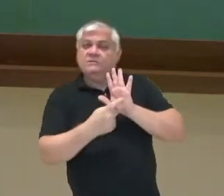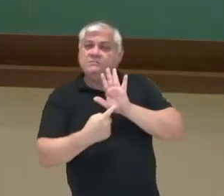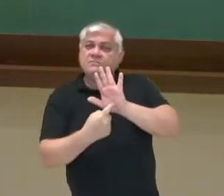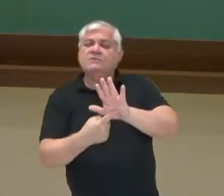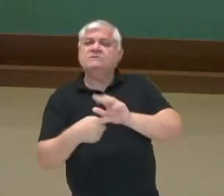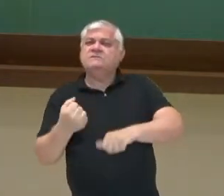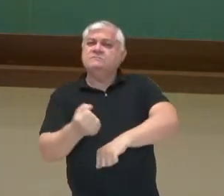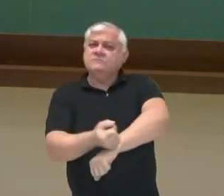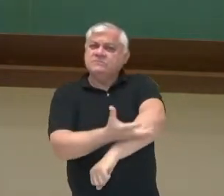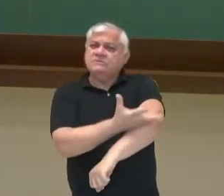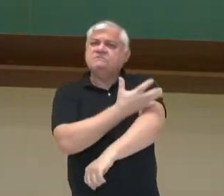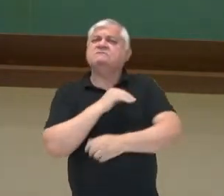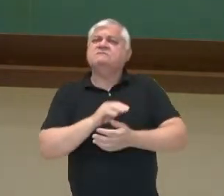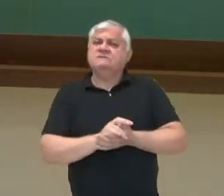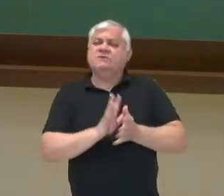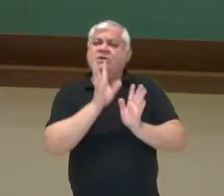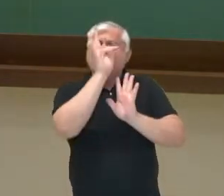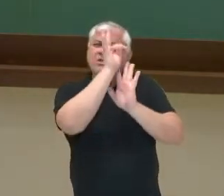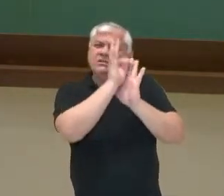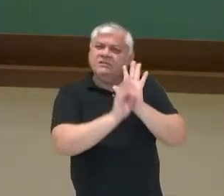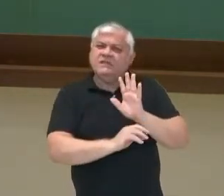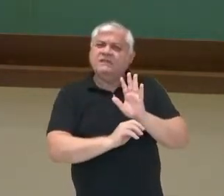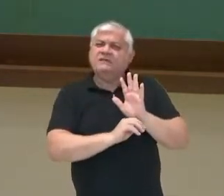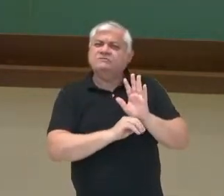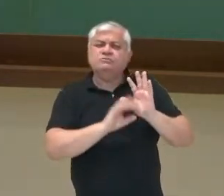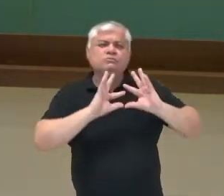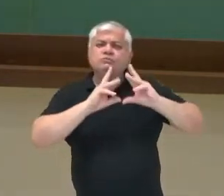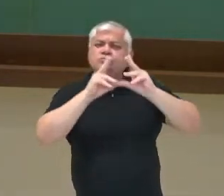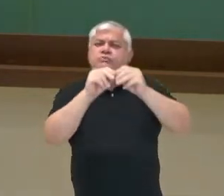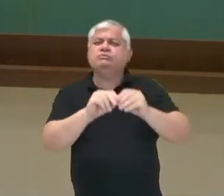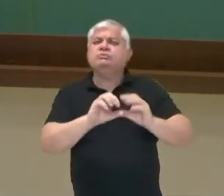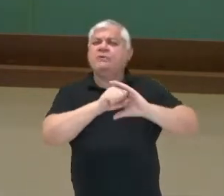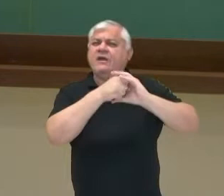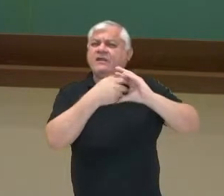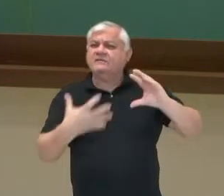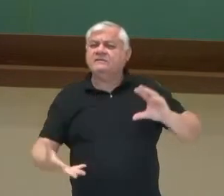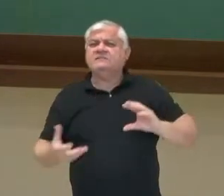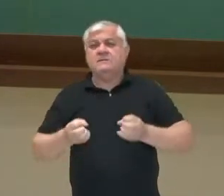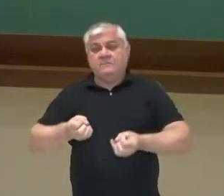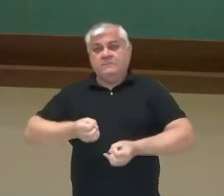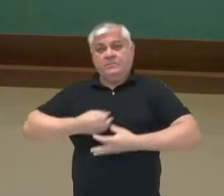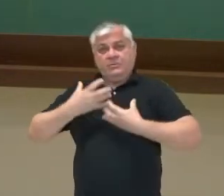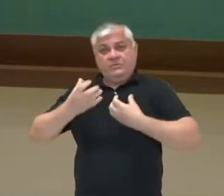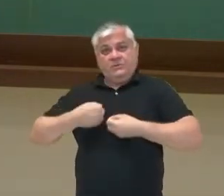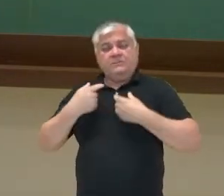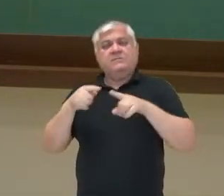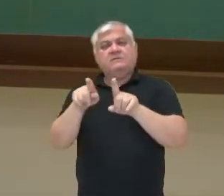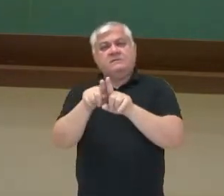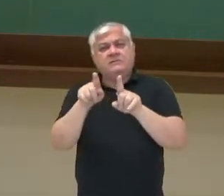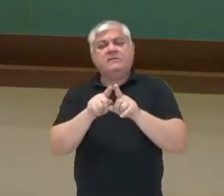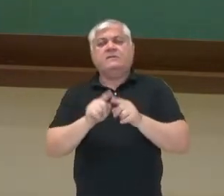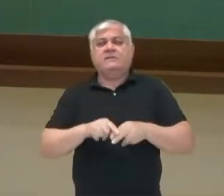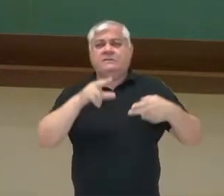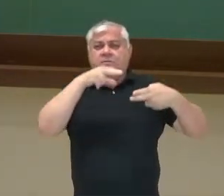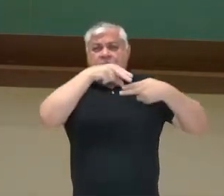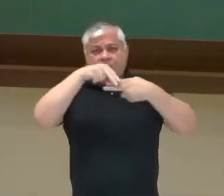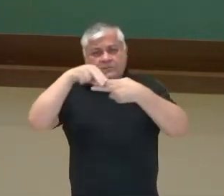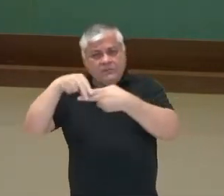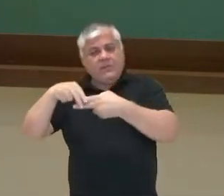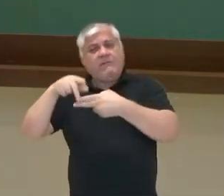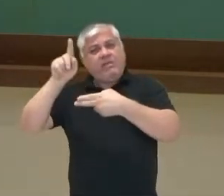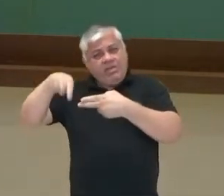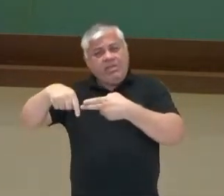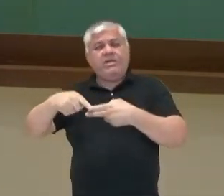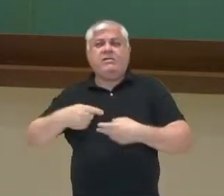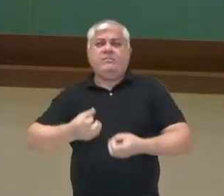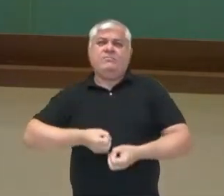né? Todos os textos eles têm suas características. E um poema, como é também um cordel, né? É baseado